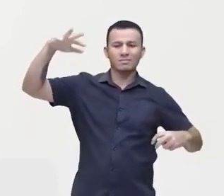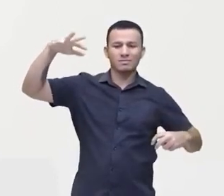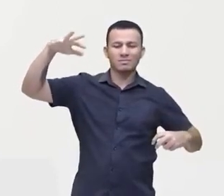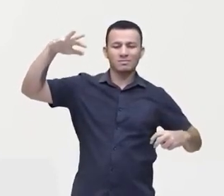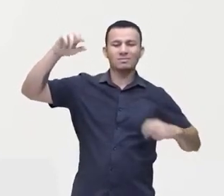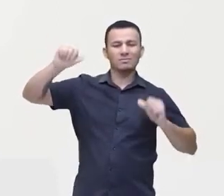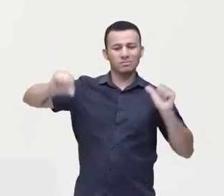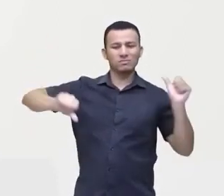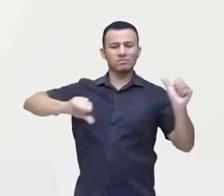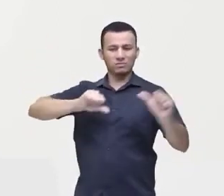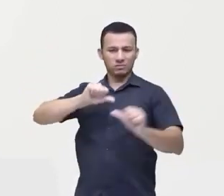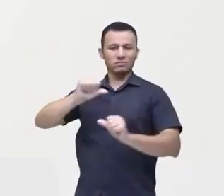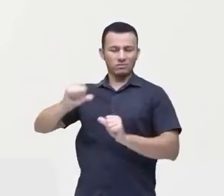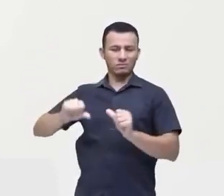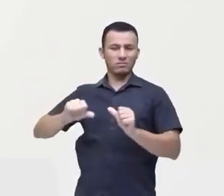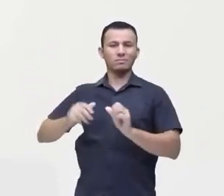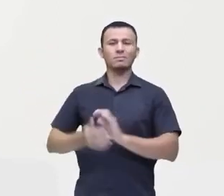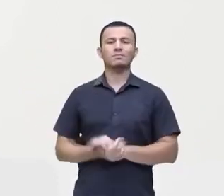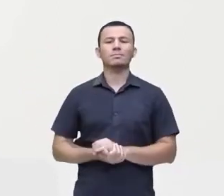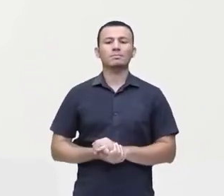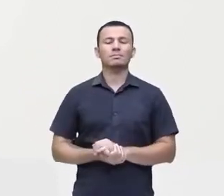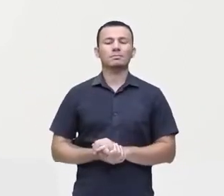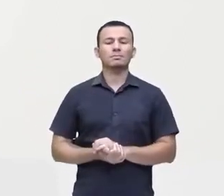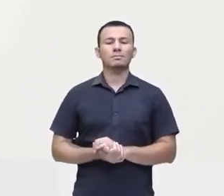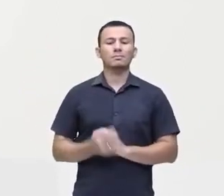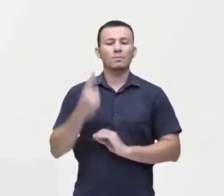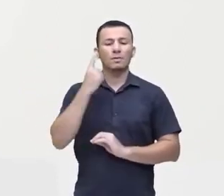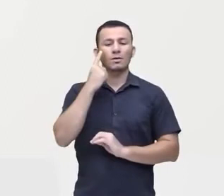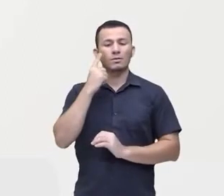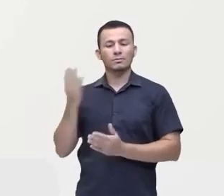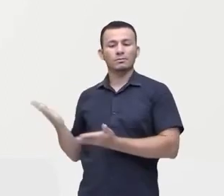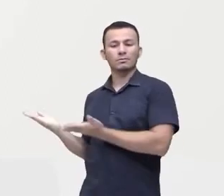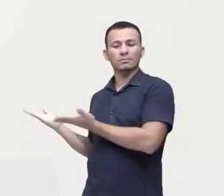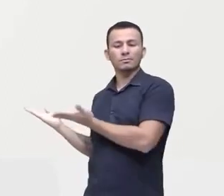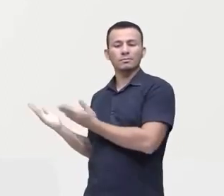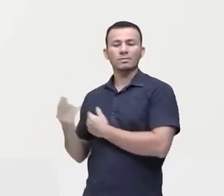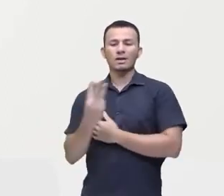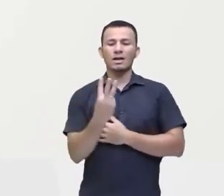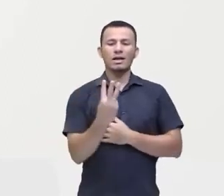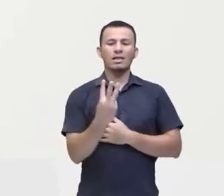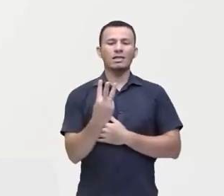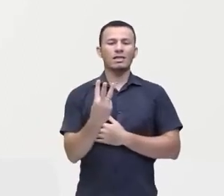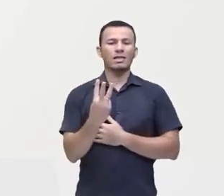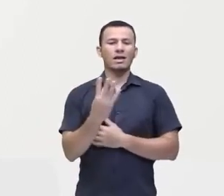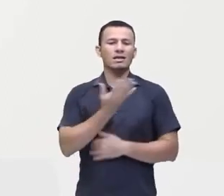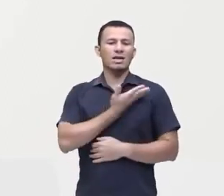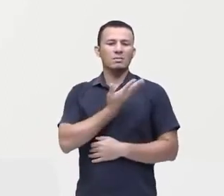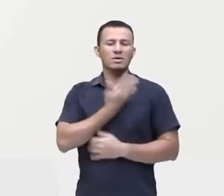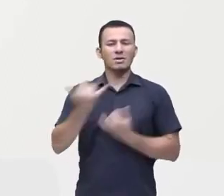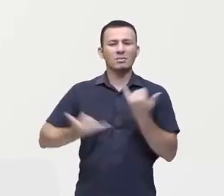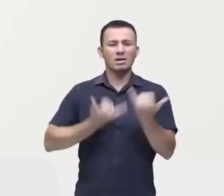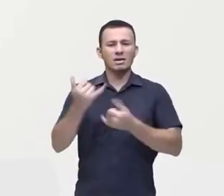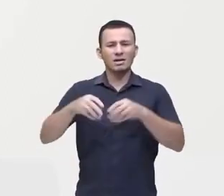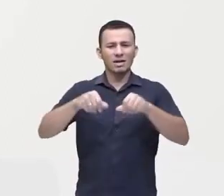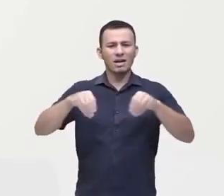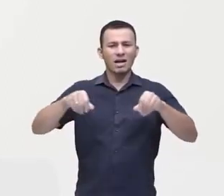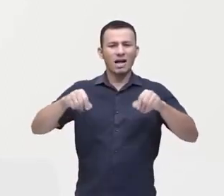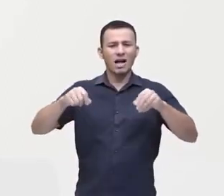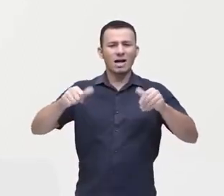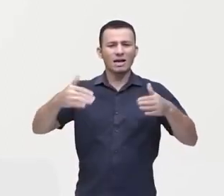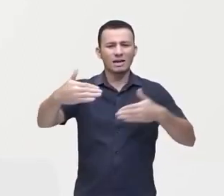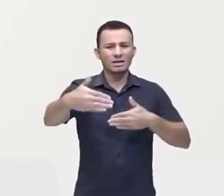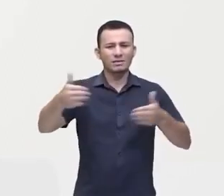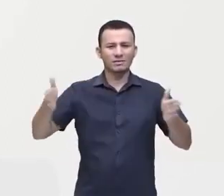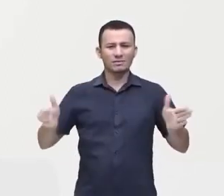cima. Aqui, ó, esses três amiguinhos brincando na caixa de areia, eles estão no